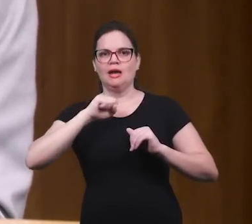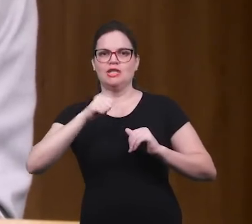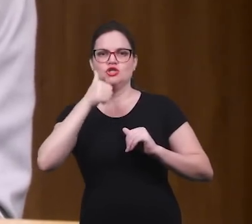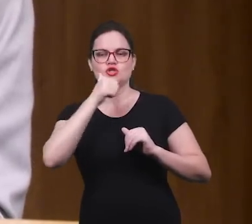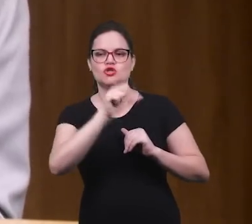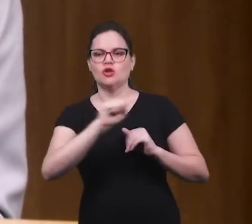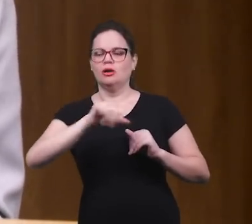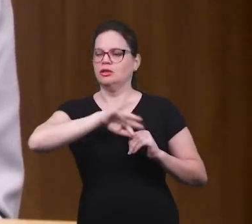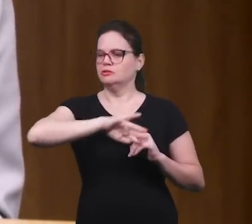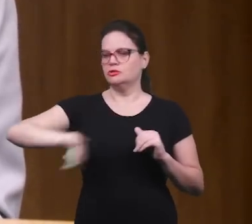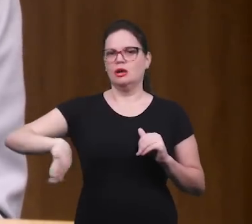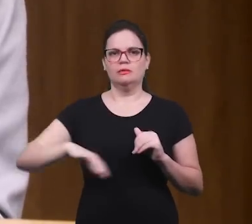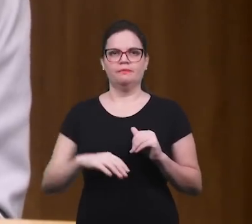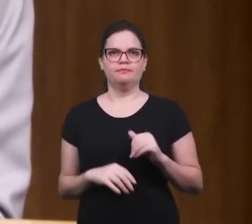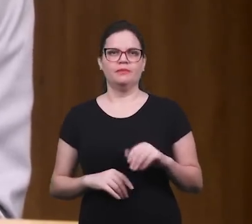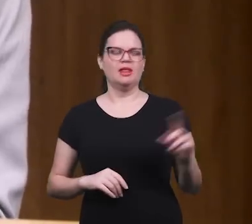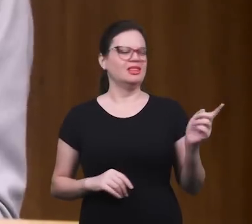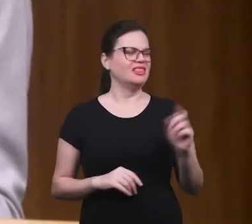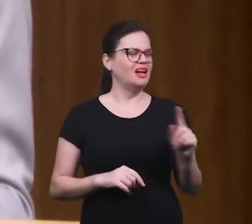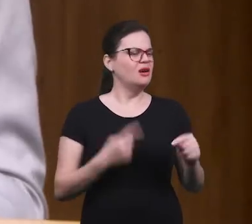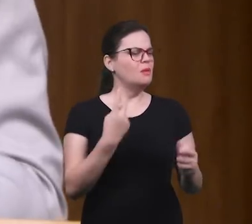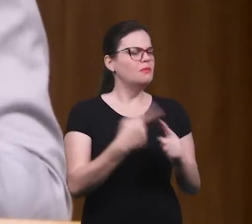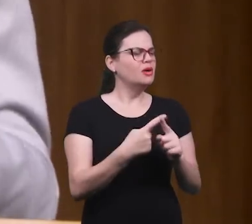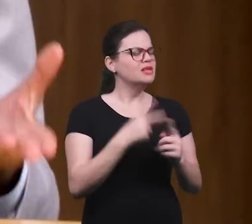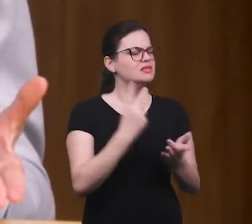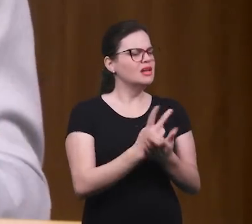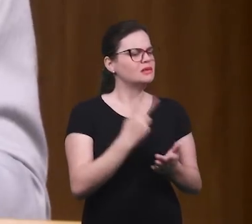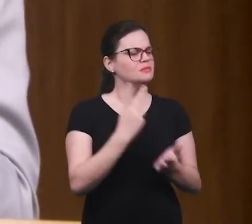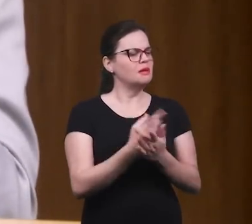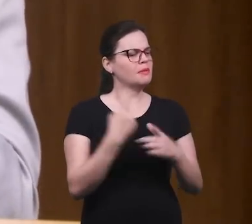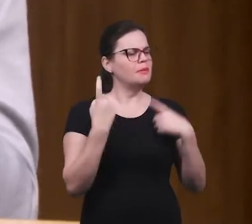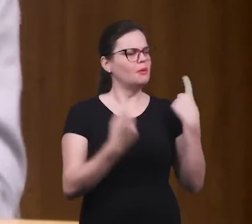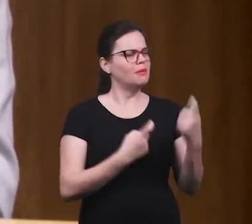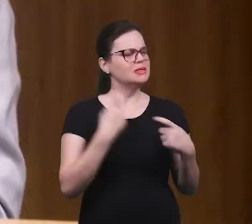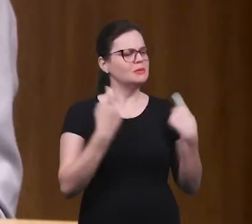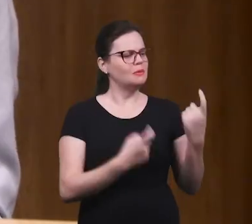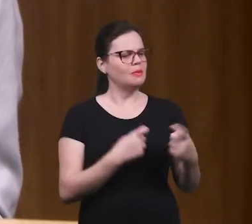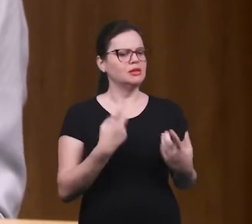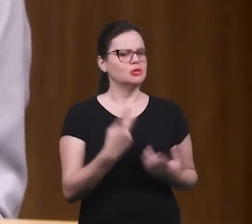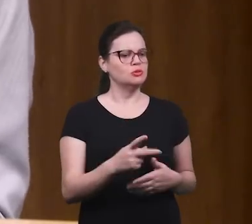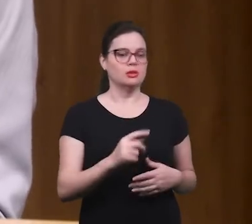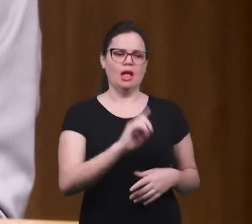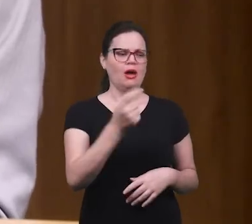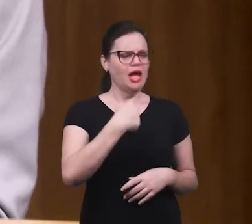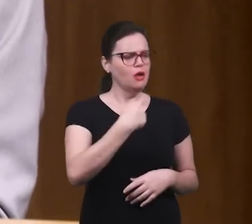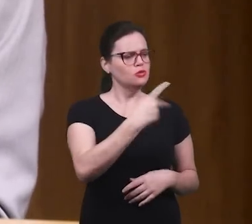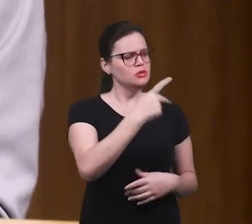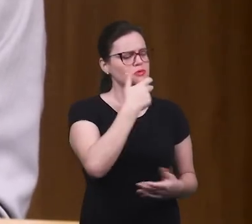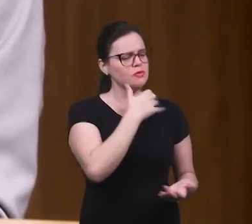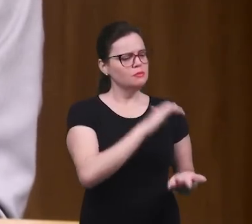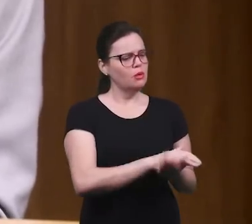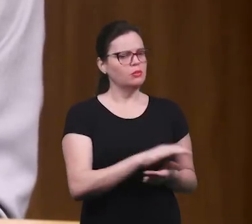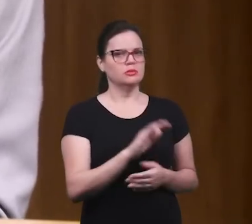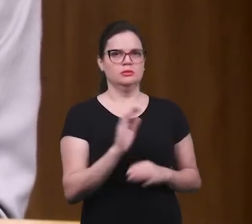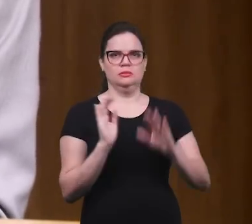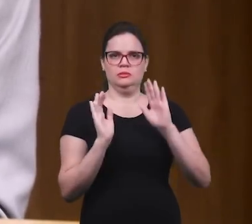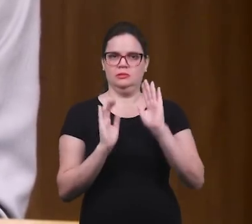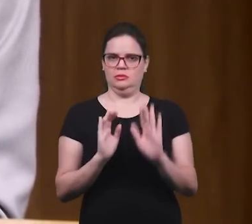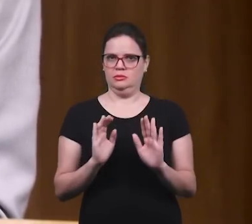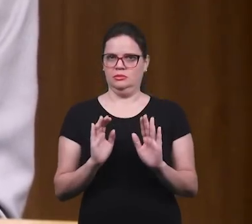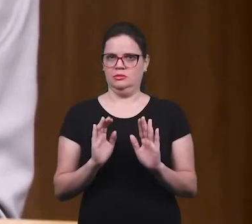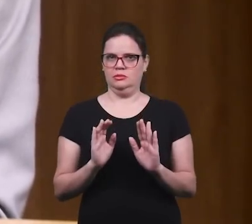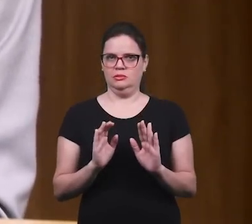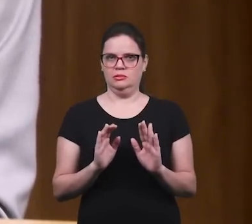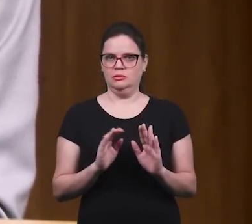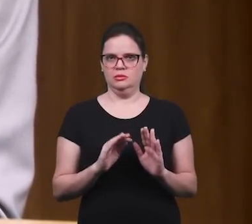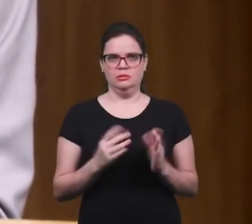mãe. Você é muito preocupado com seus pais. Agora aqui você tem uma casa nova, agora eu sou seu marido. Olha, ninguém vai conseguir mudar